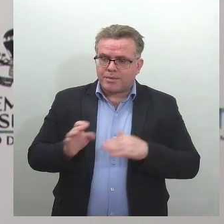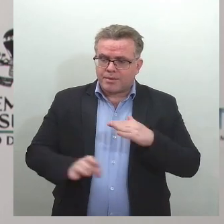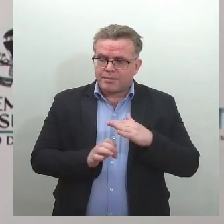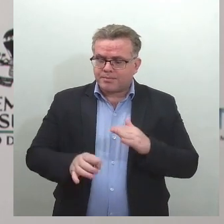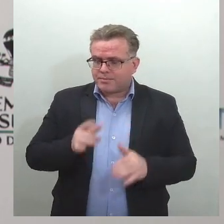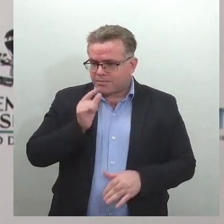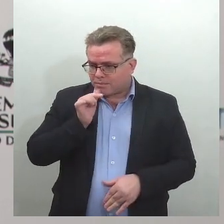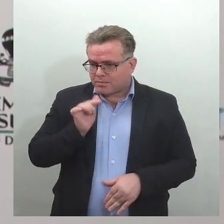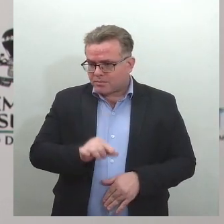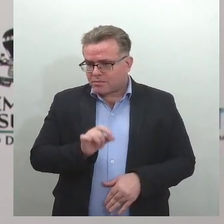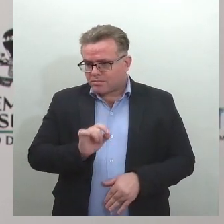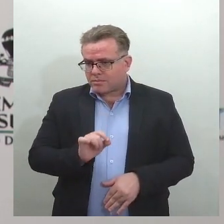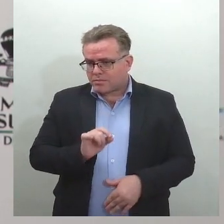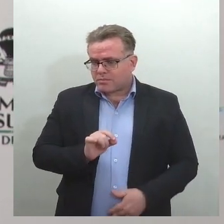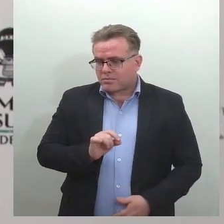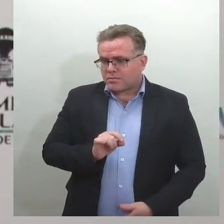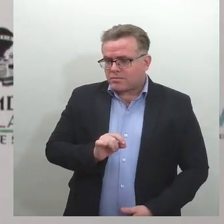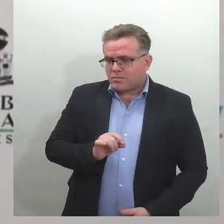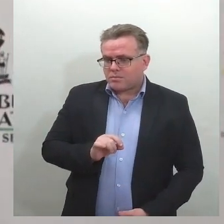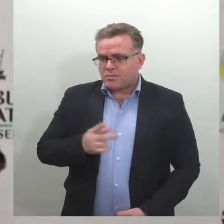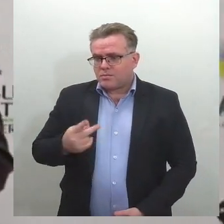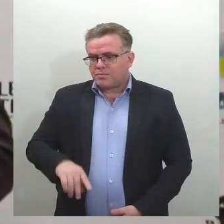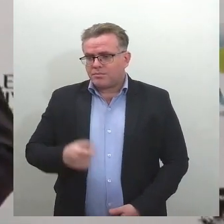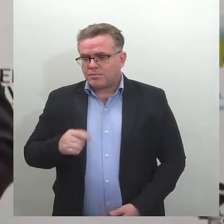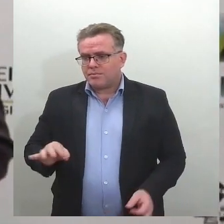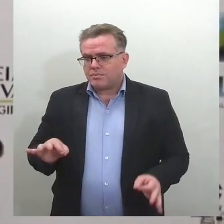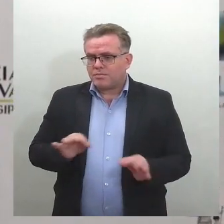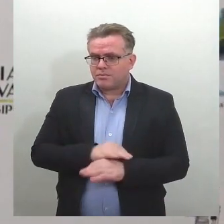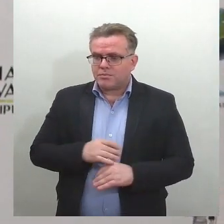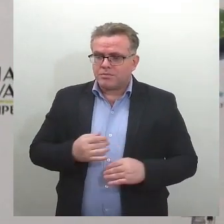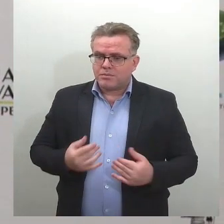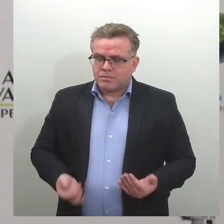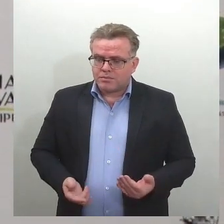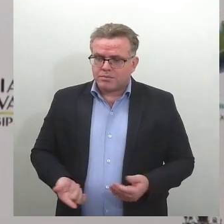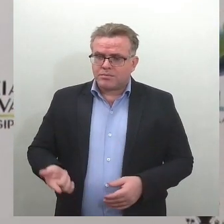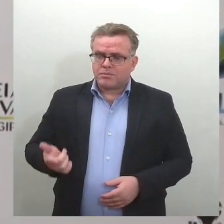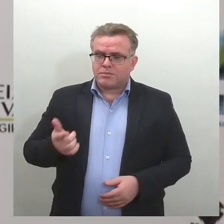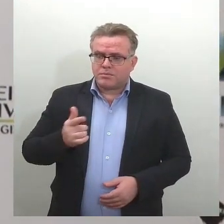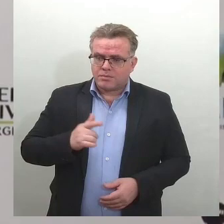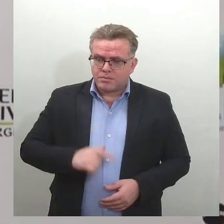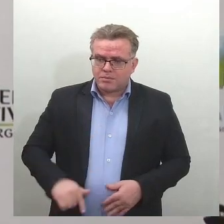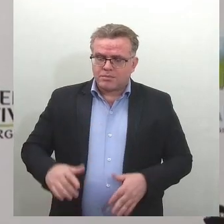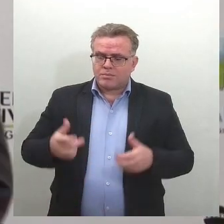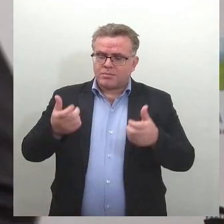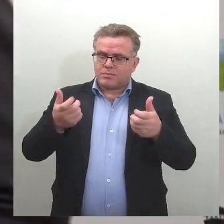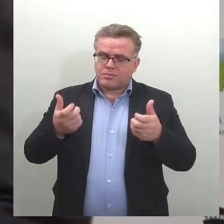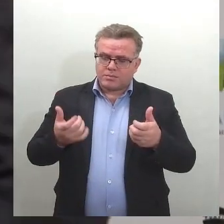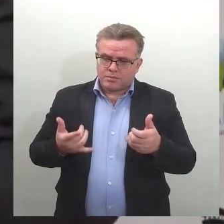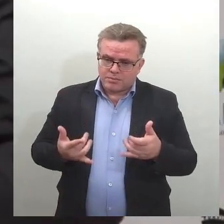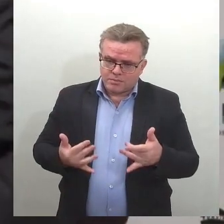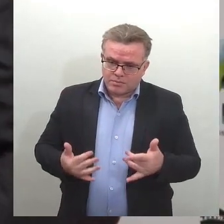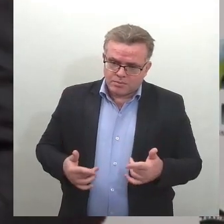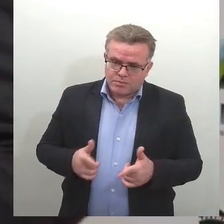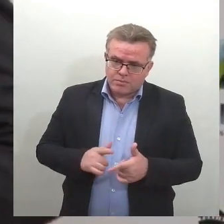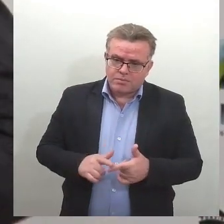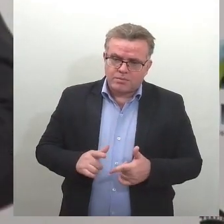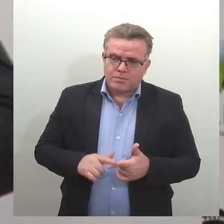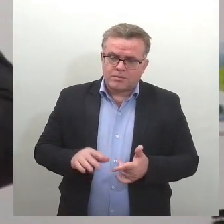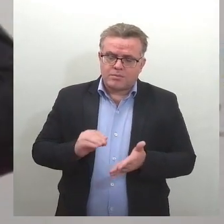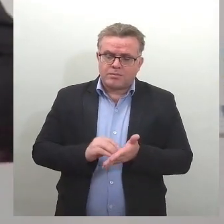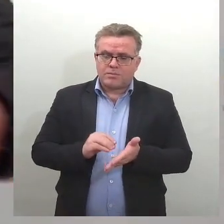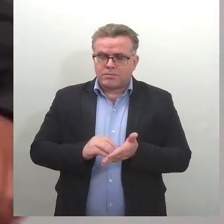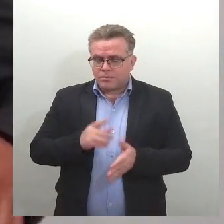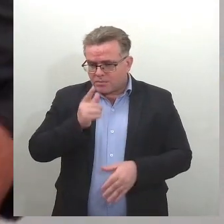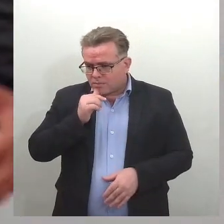do estado de Sergipe. Deputado Chico, mais uma vez, traz à tribuna a problemática da falta de água no sertão sergipano. E ele disse, inclusive, que,